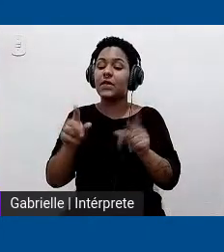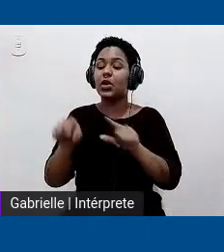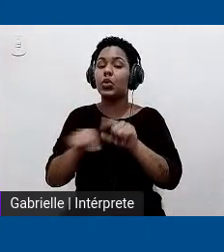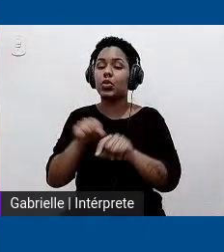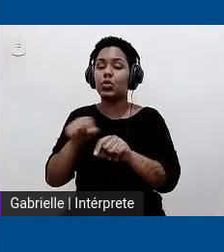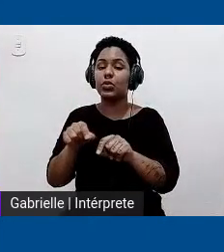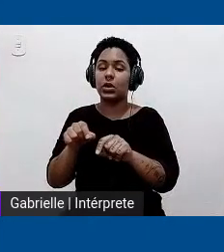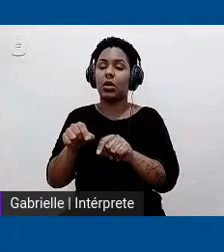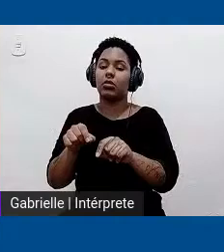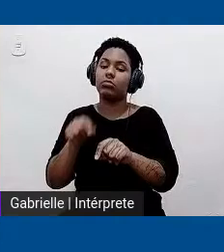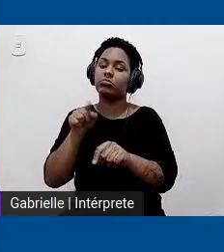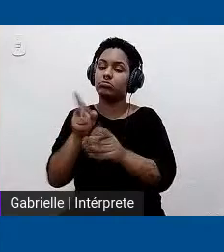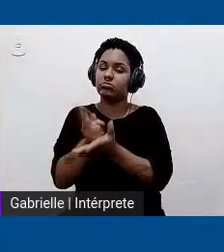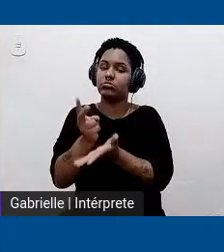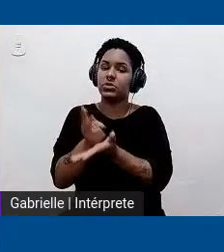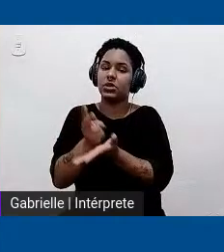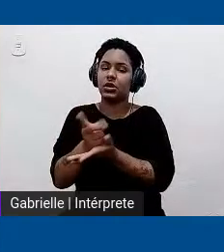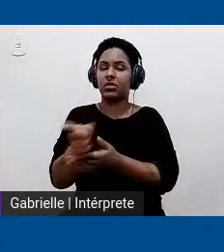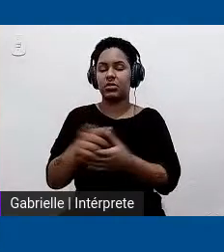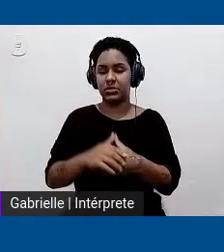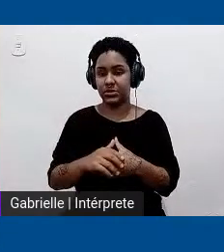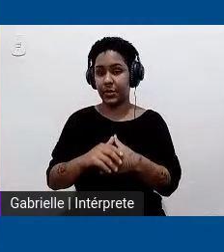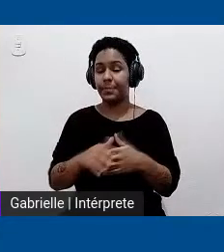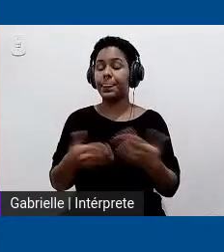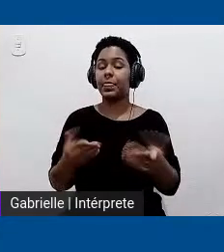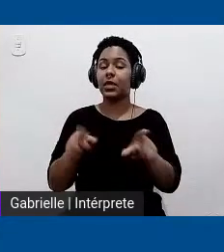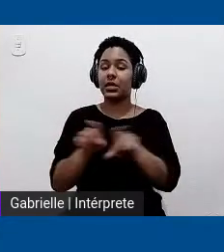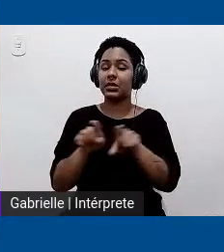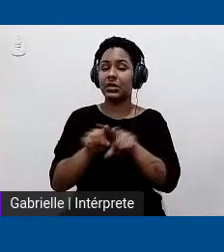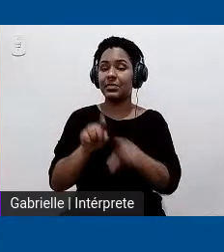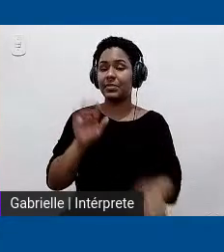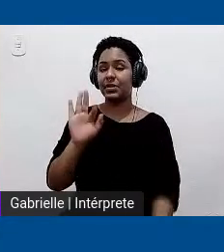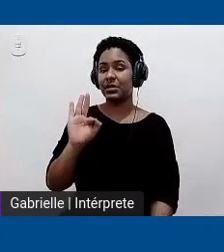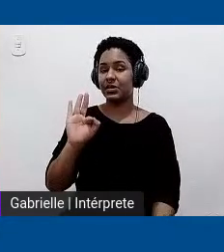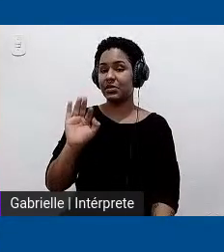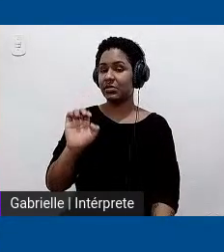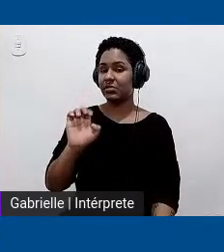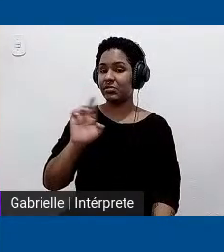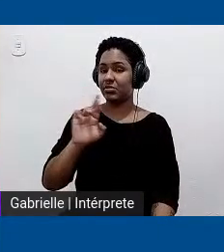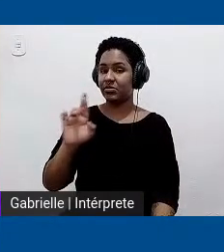consolidado foi isso, né? Então, o Ferrez também foi um